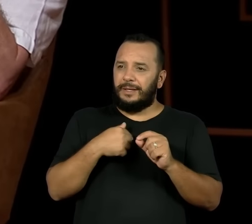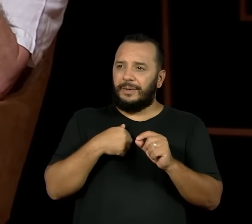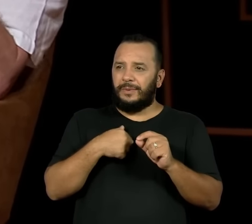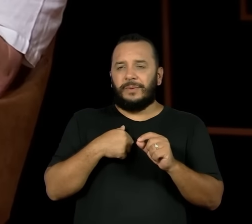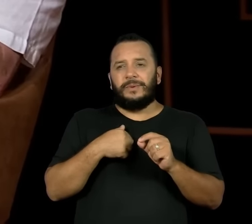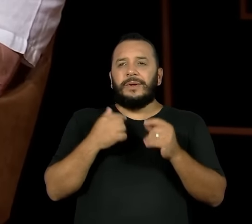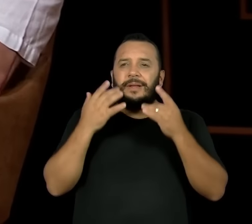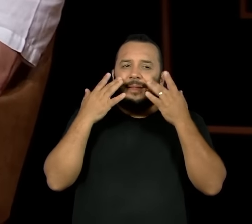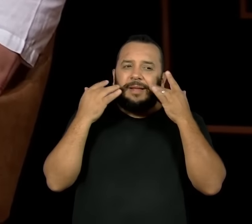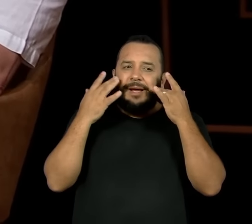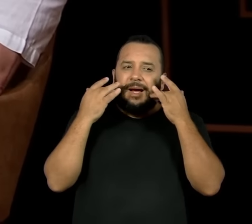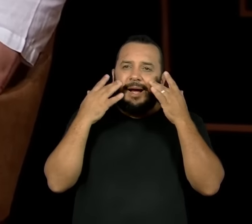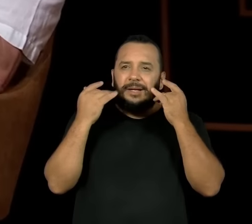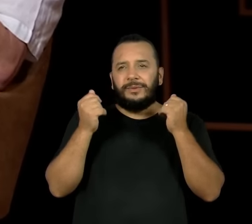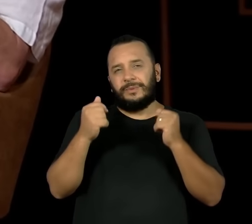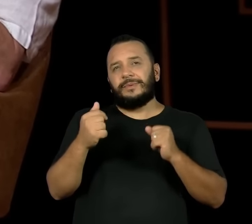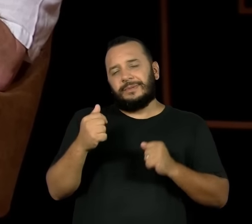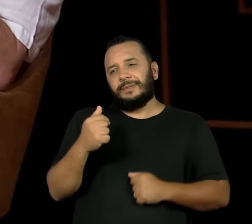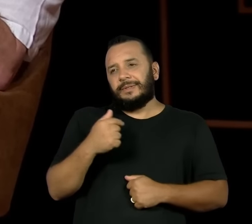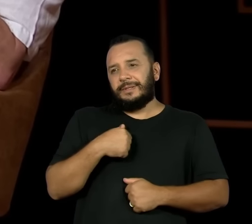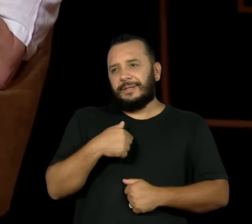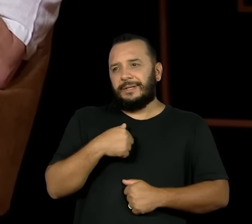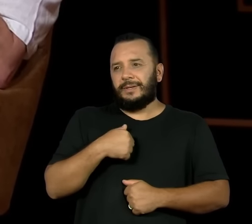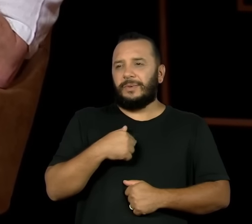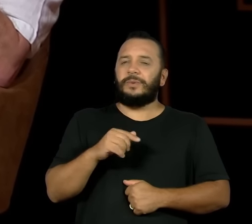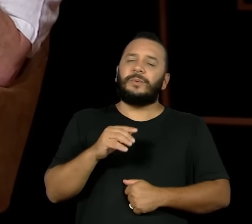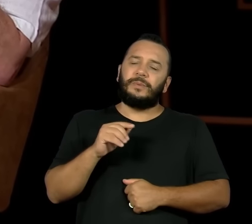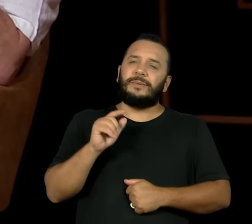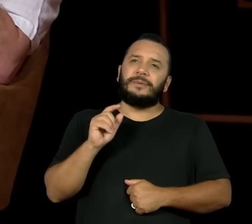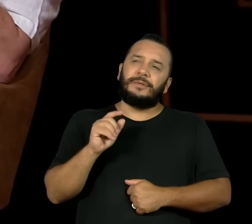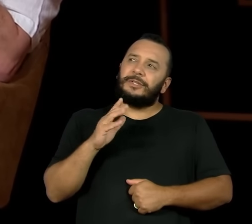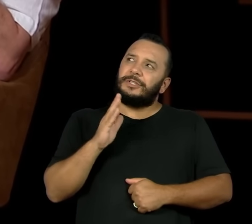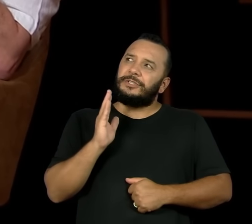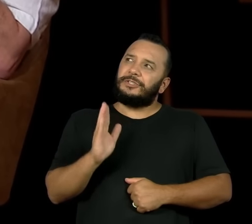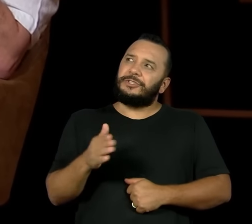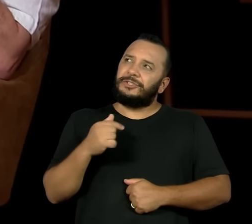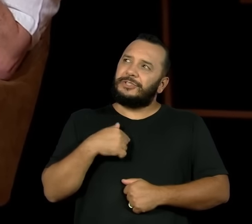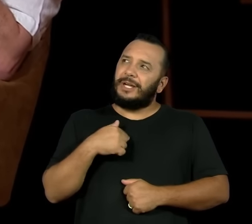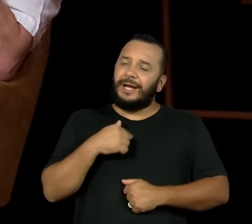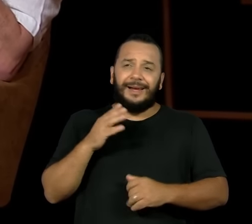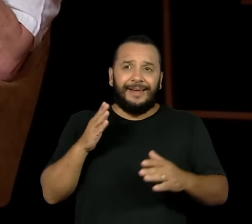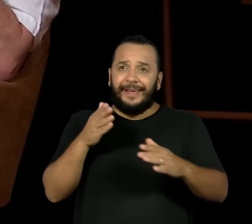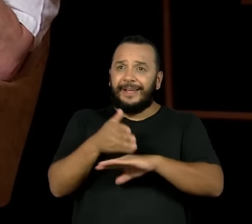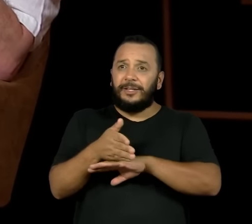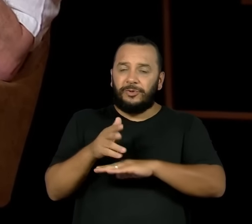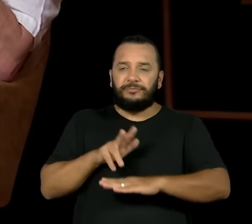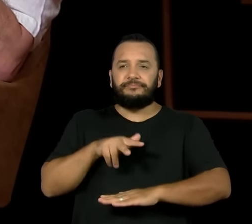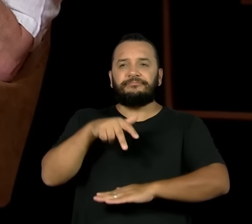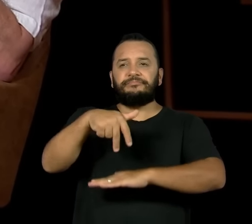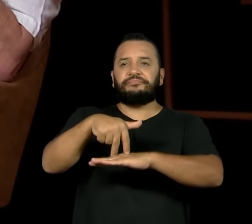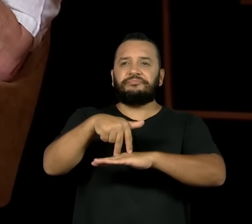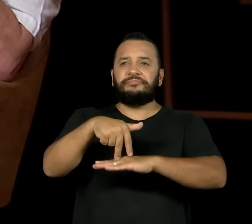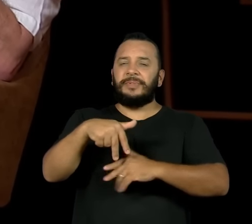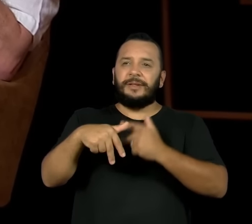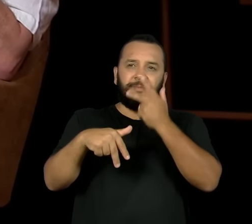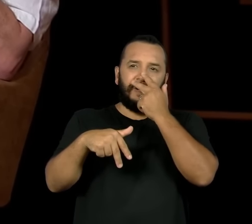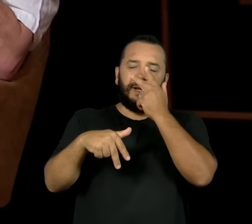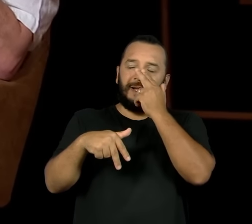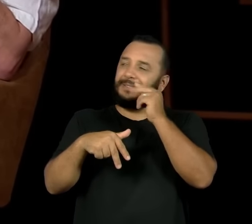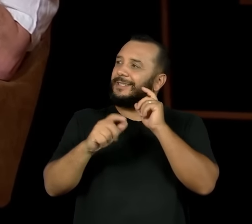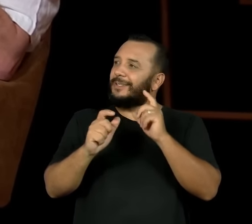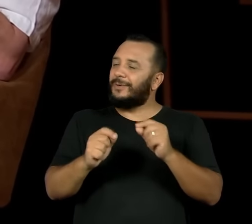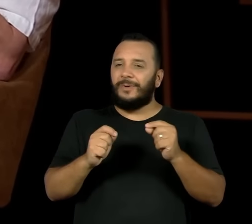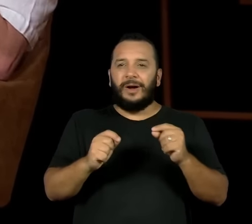é que do jeito que eu bato a bola é como se fosse um um corpo eh no universo